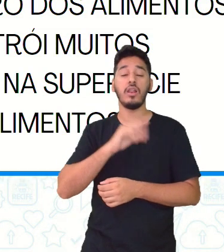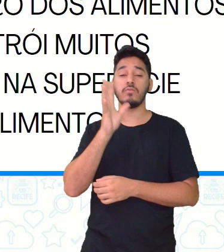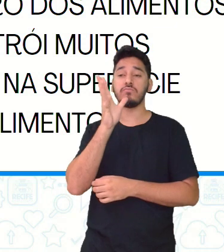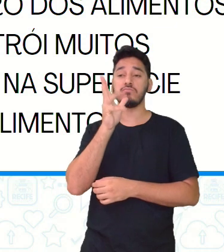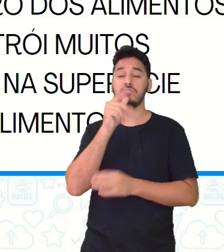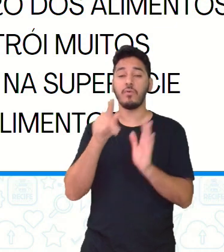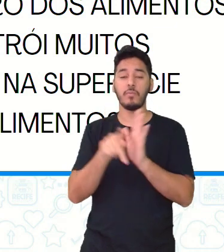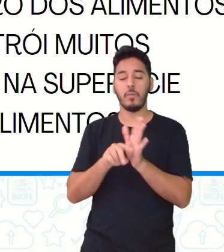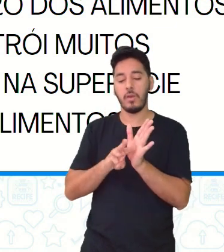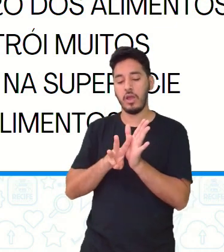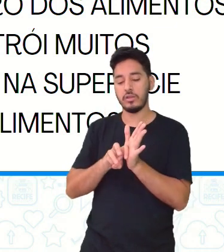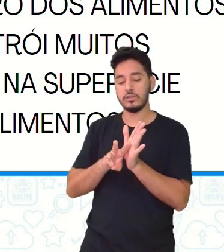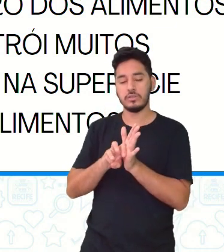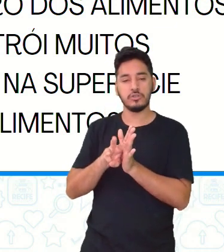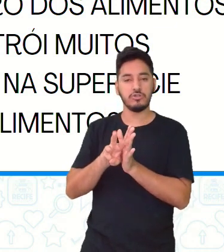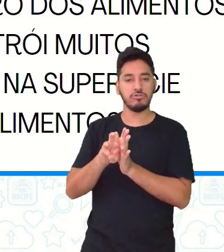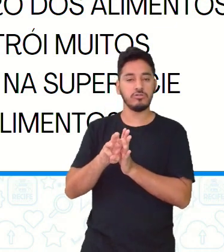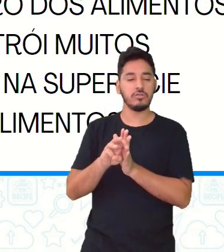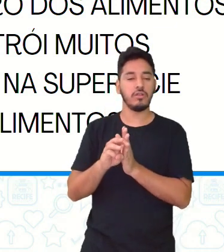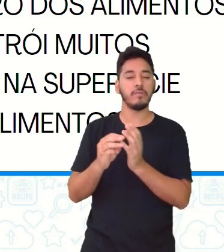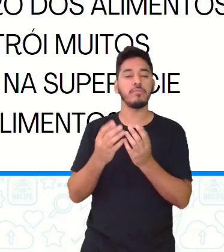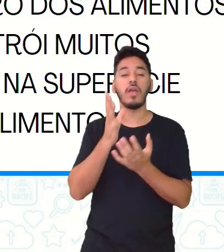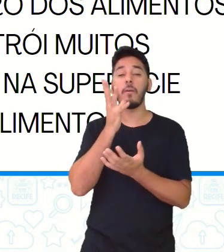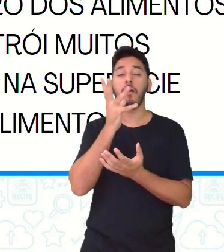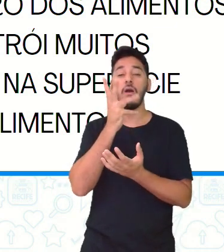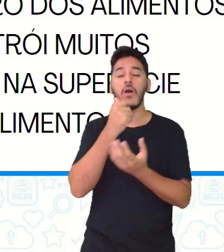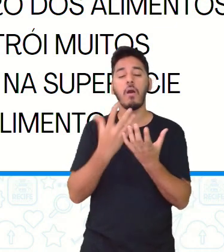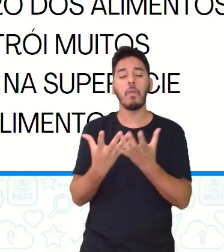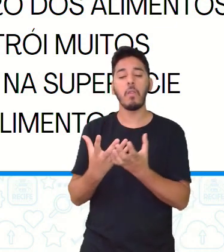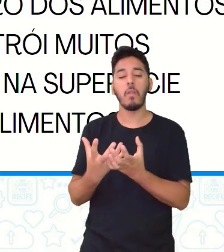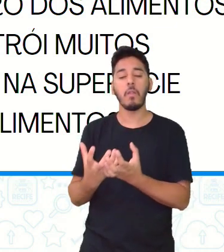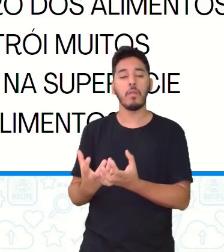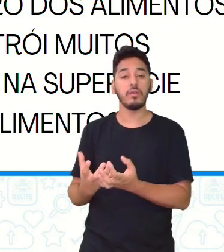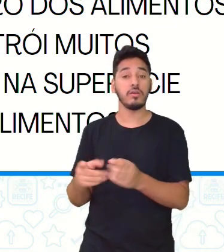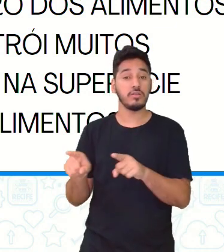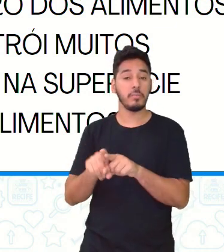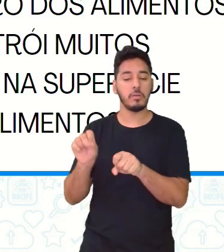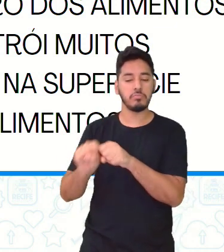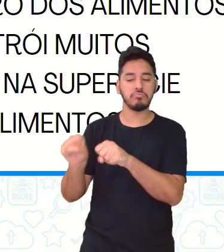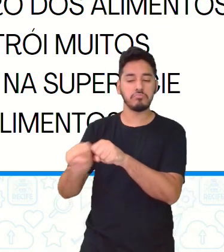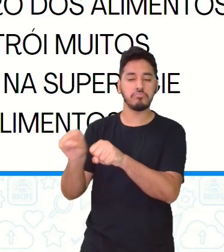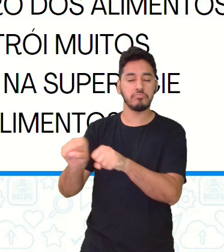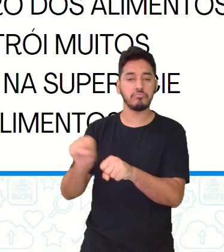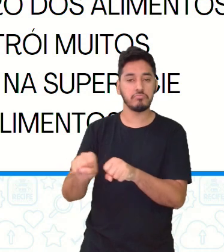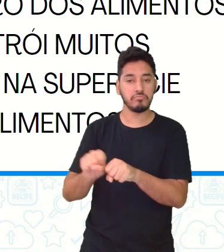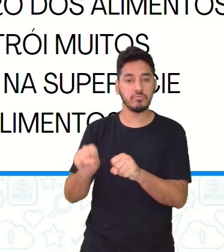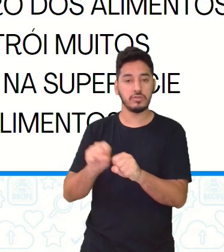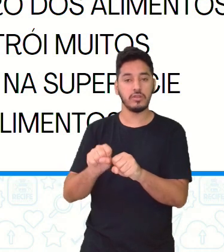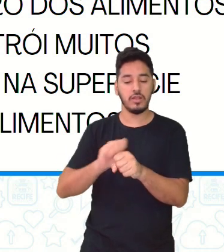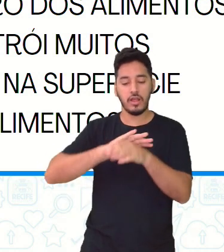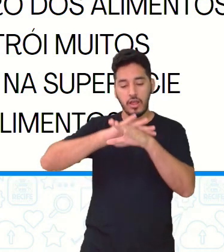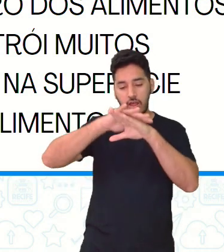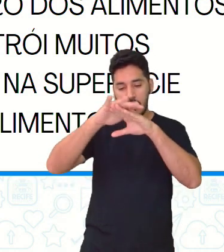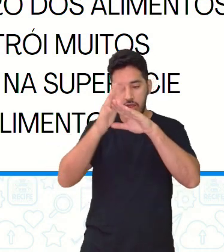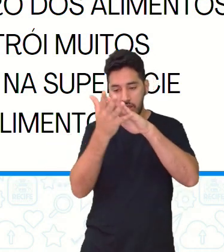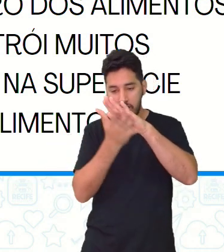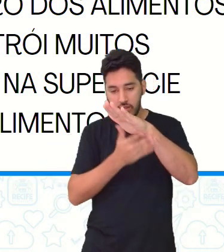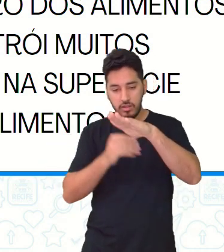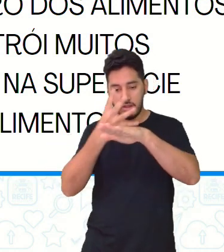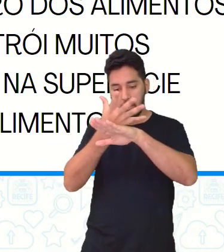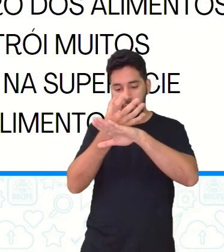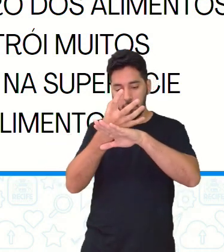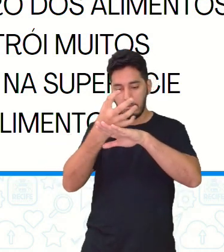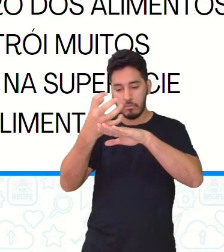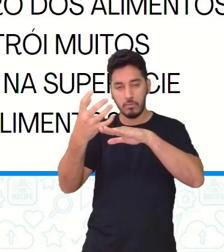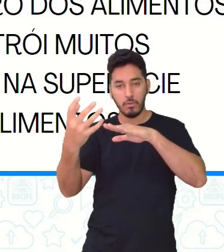dos micro-organismos dentro dos alimentos e destrói muitos deles na superfície dos alimentos. Então,